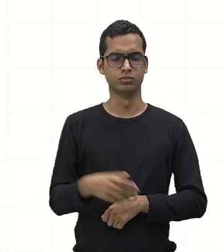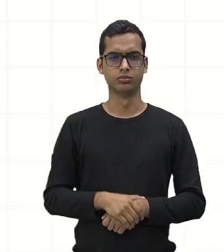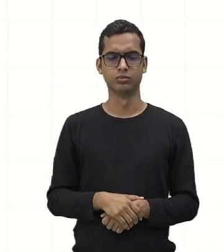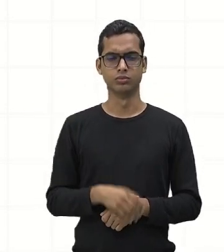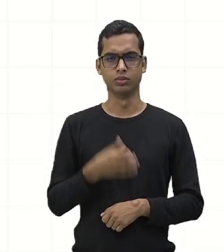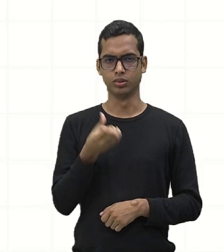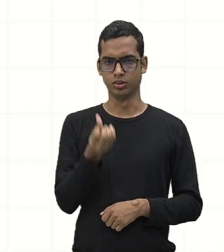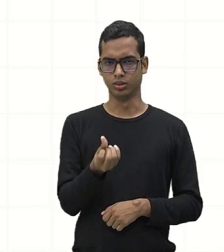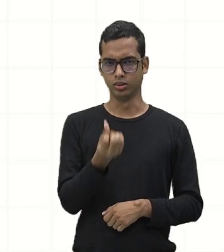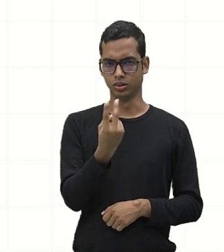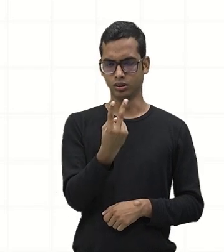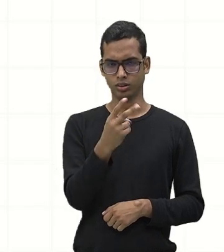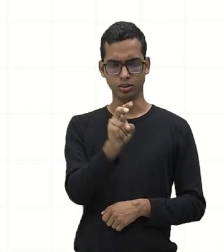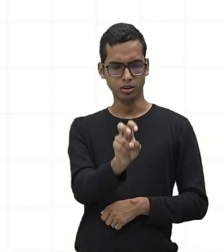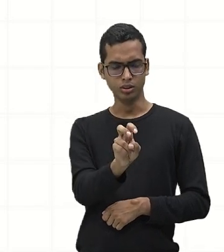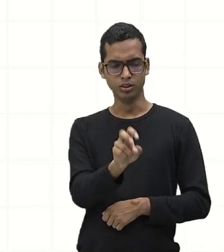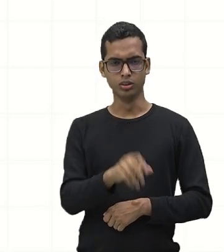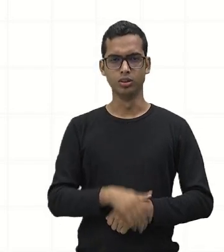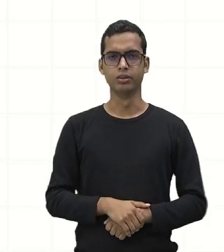625.